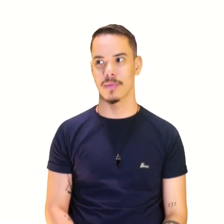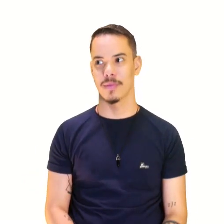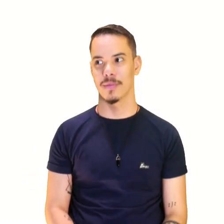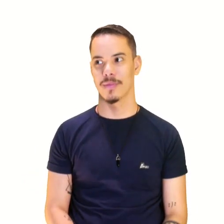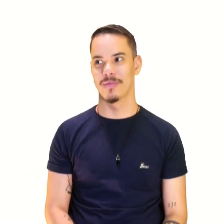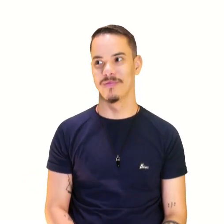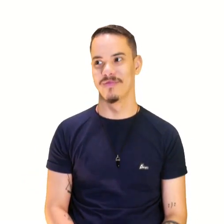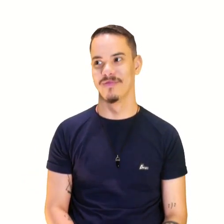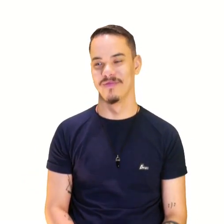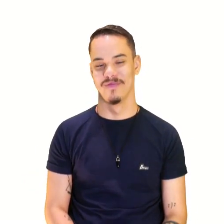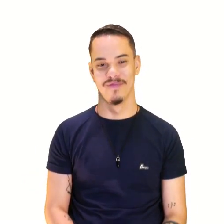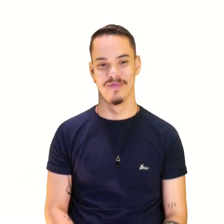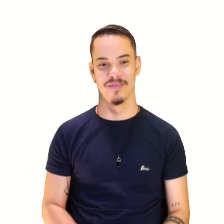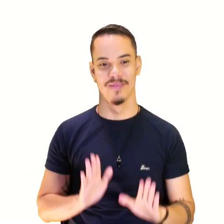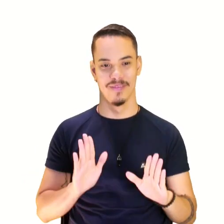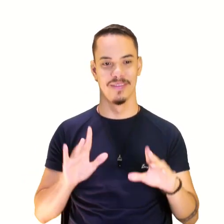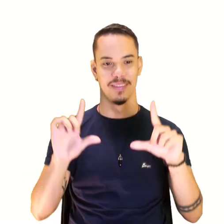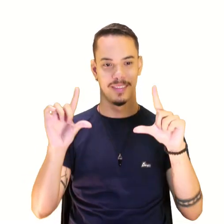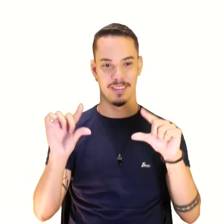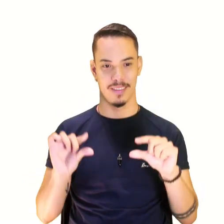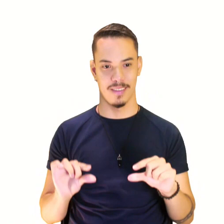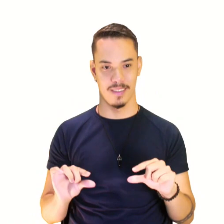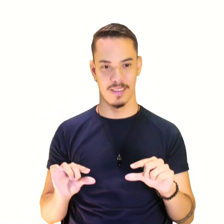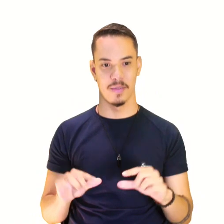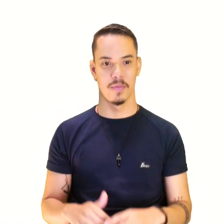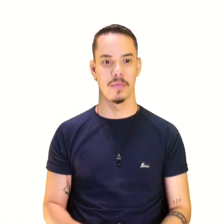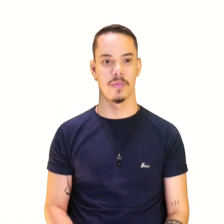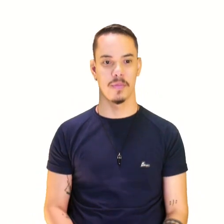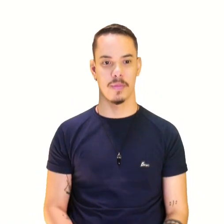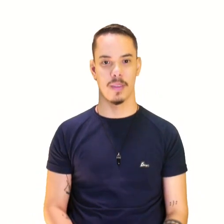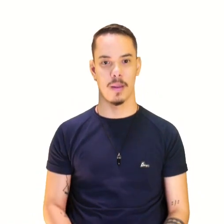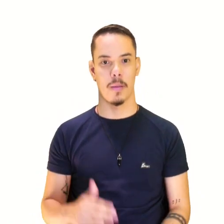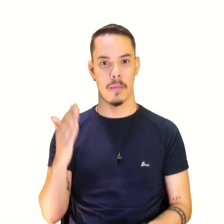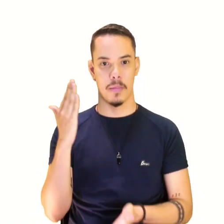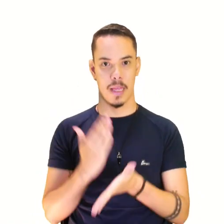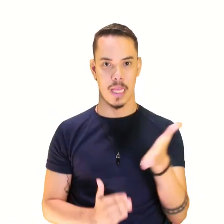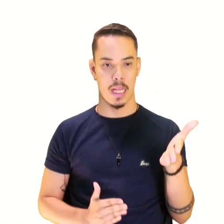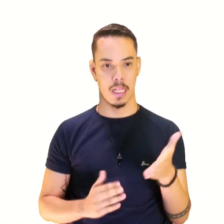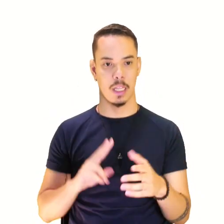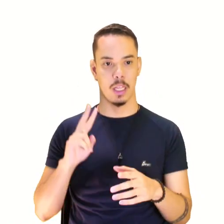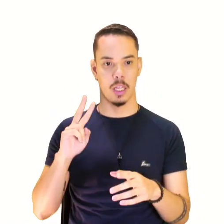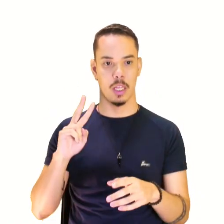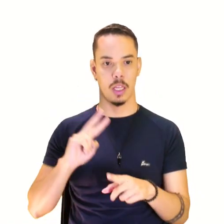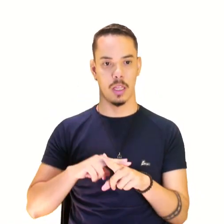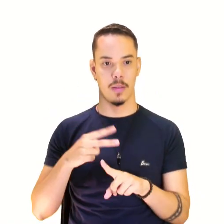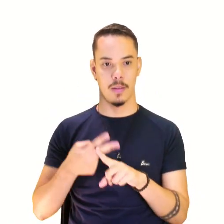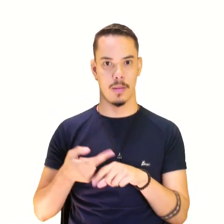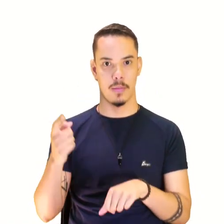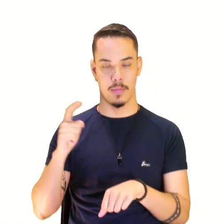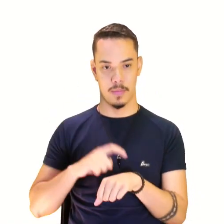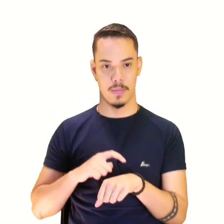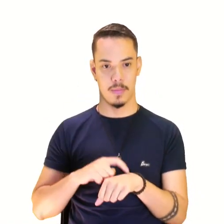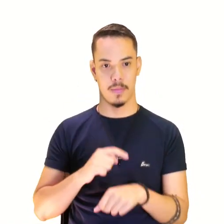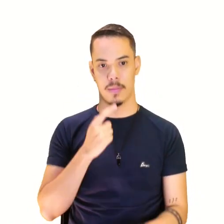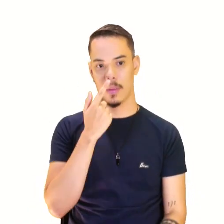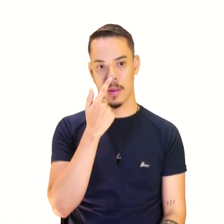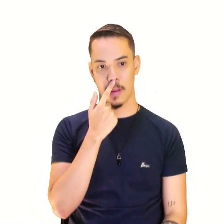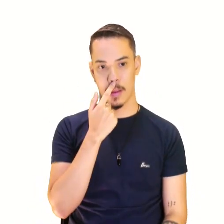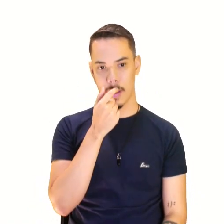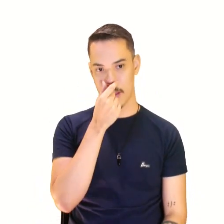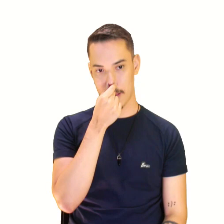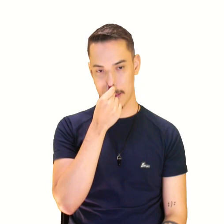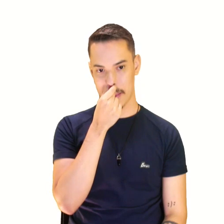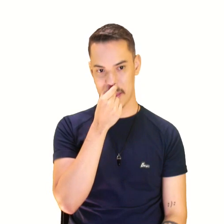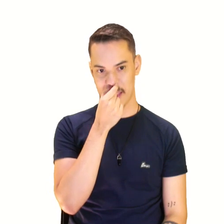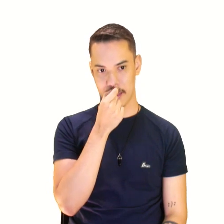lá, reduziu os trabalhadores pela metade. Vai dobrar o tempo, então. Vai dobrar o tempo, reduziu pela metade, deixa eu inverter aqui,